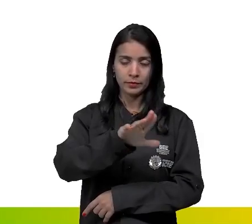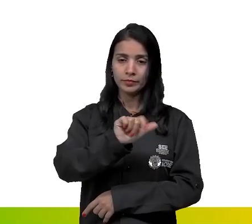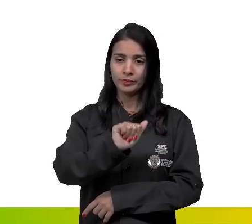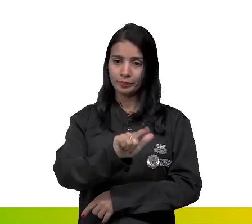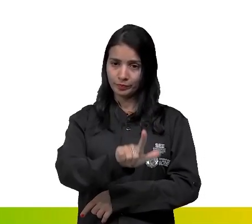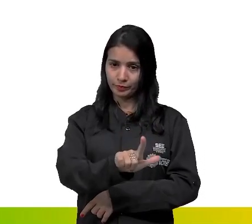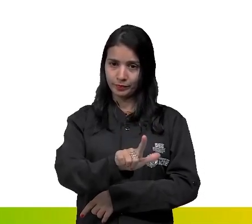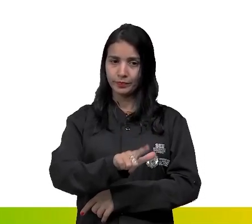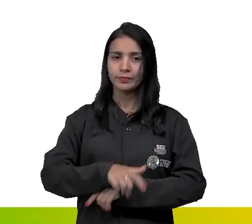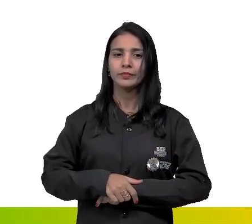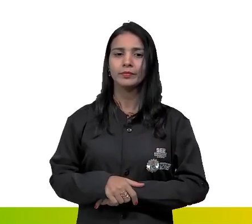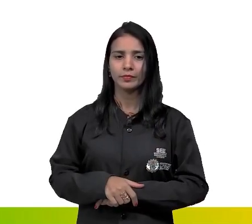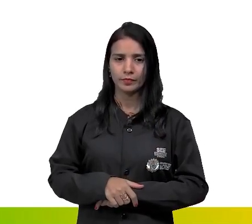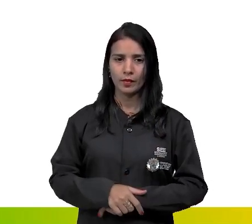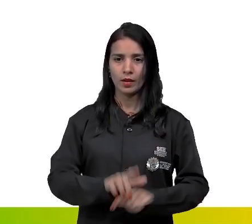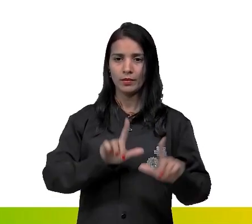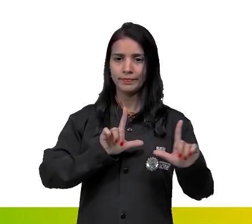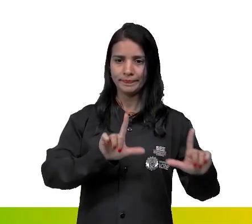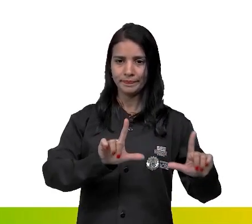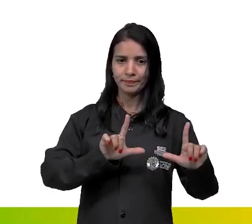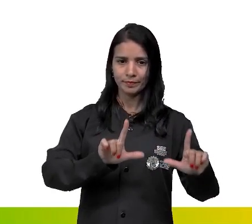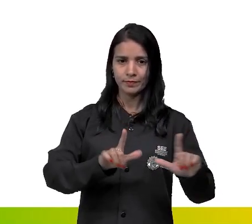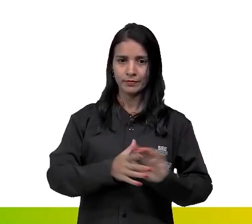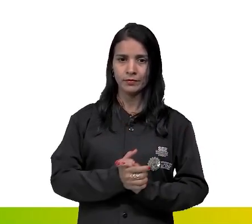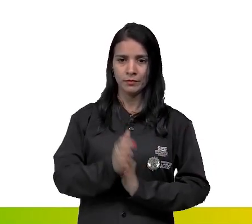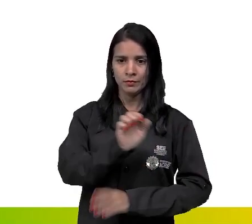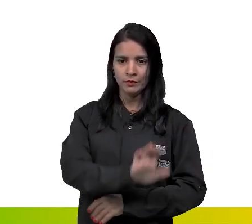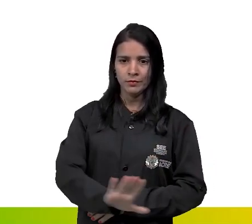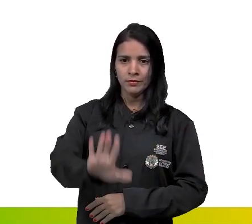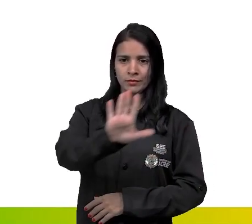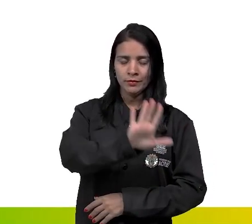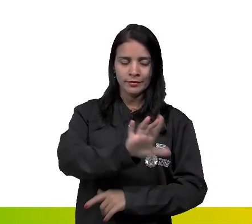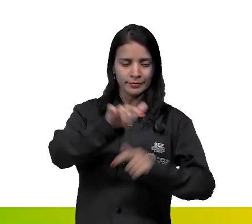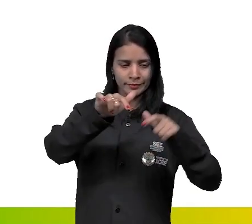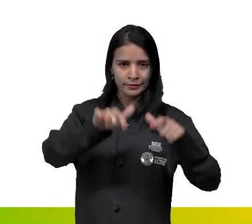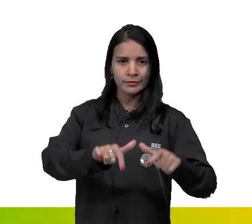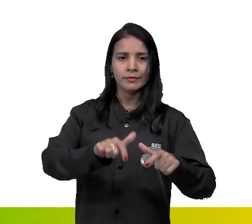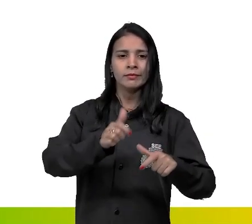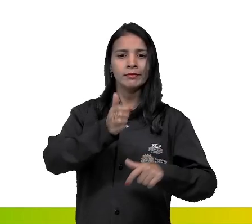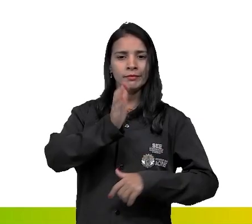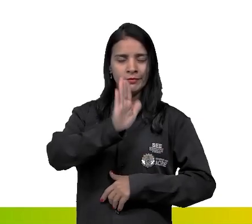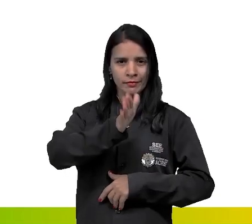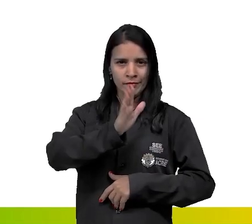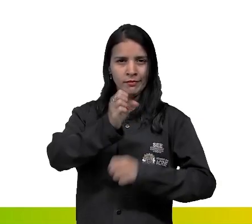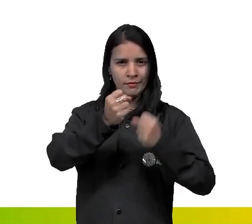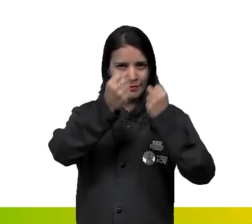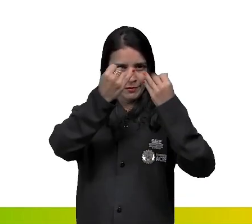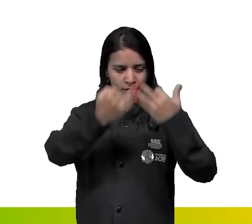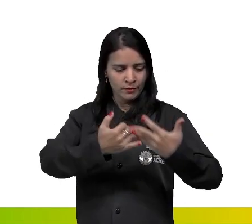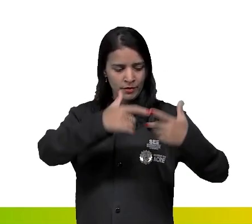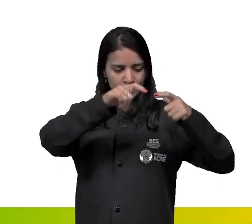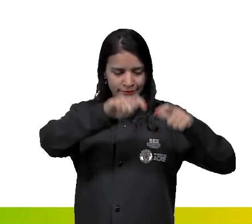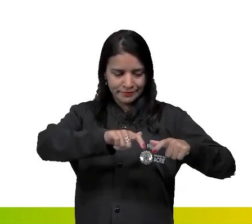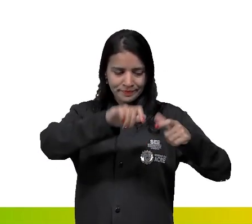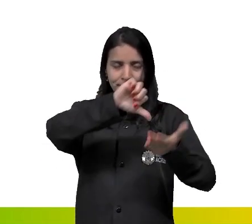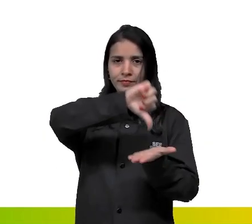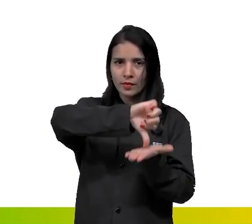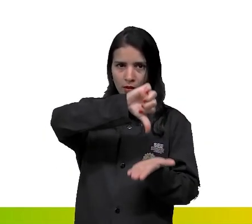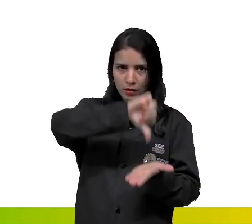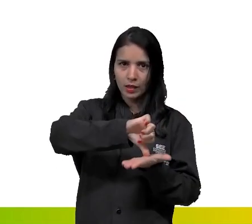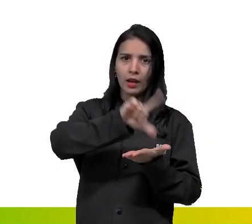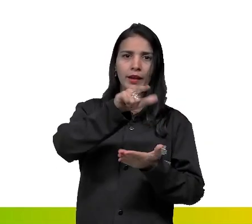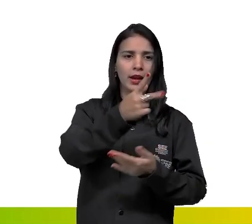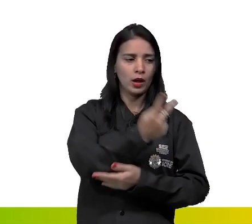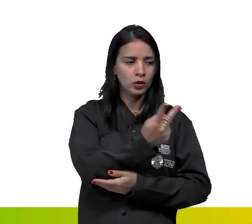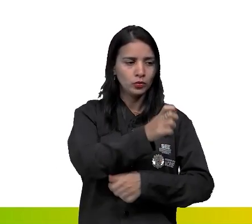Pantanal. Essa é a localização dele. Isso daí já falei, né, anteriormente, a localização dele ali entre o Mato Grosso e o